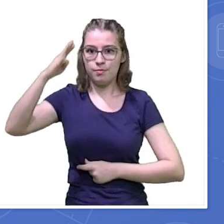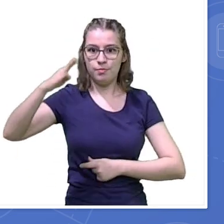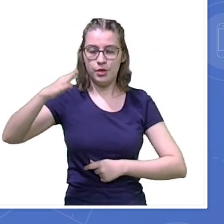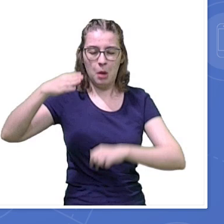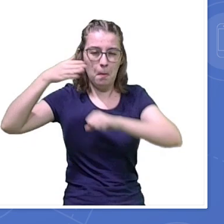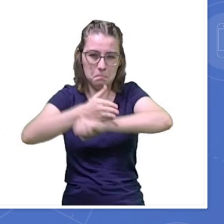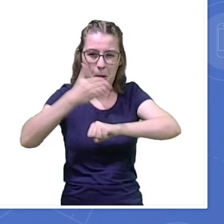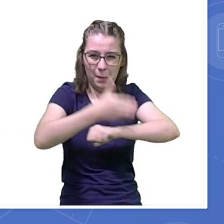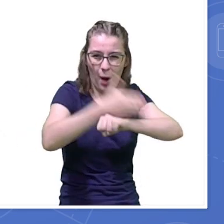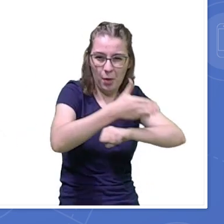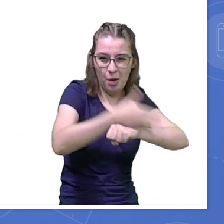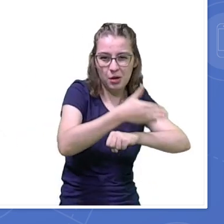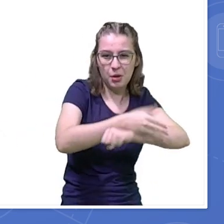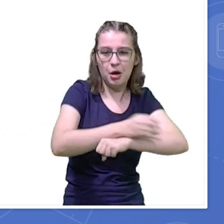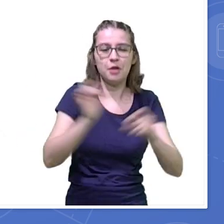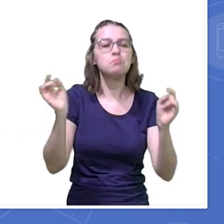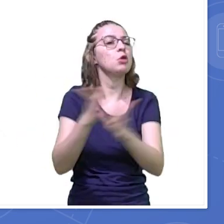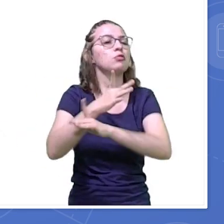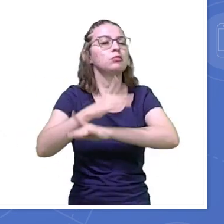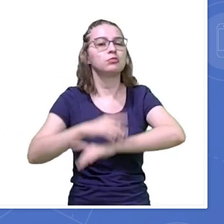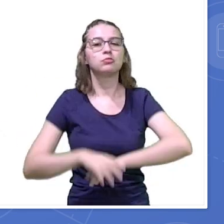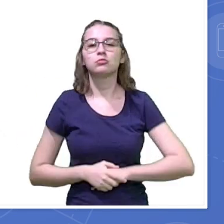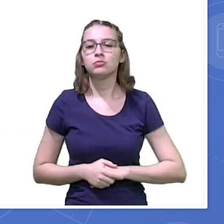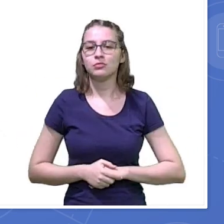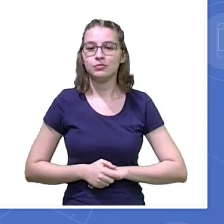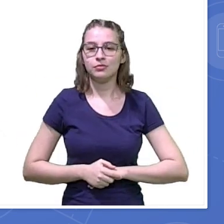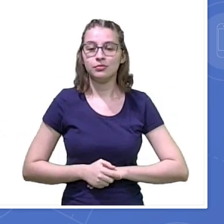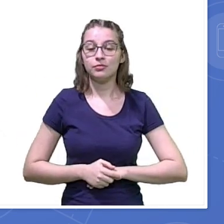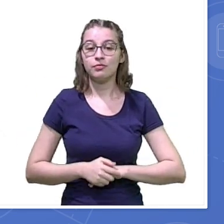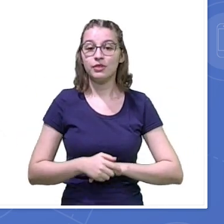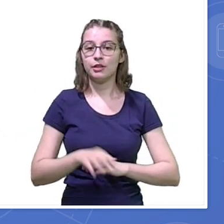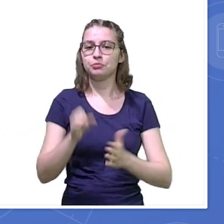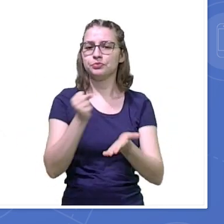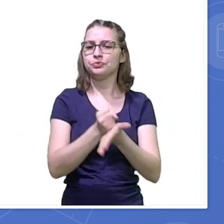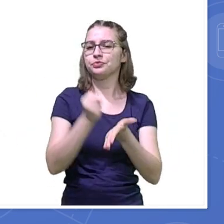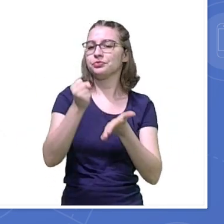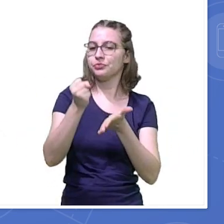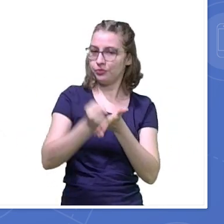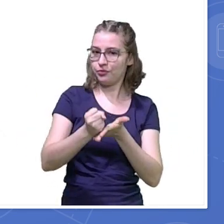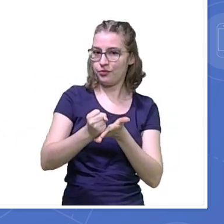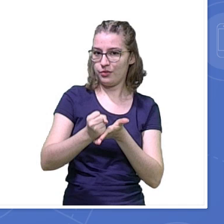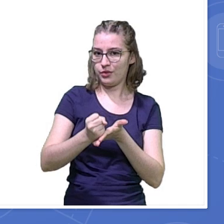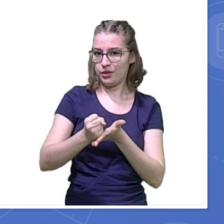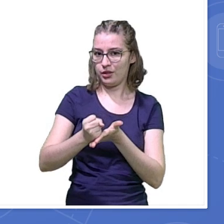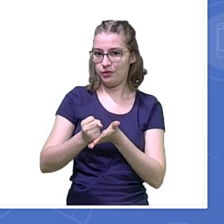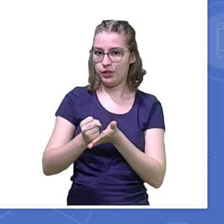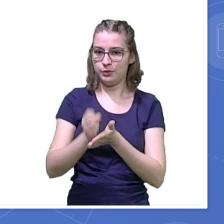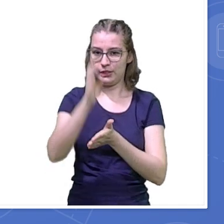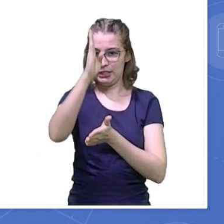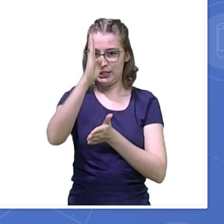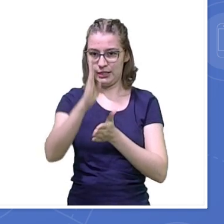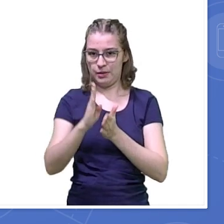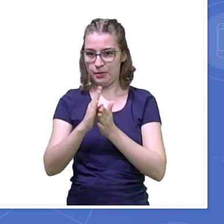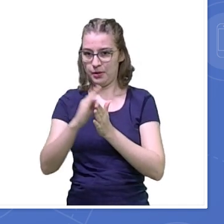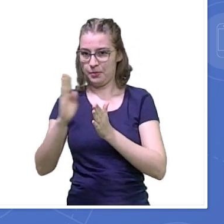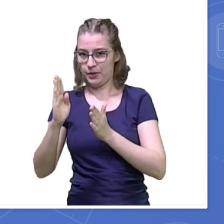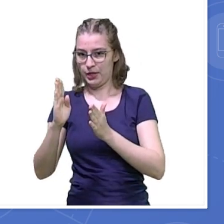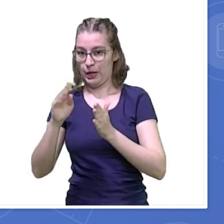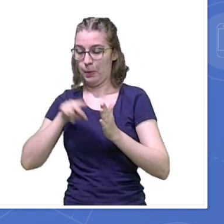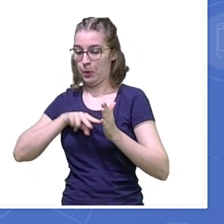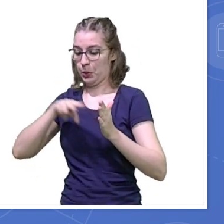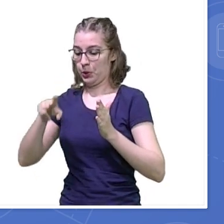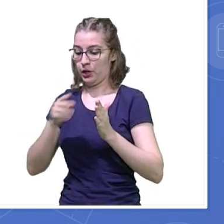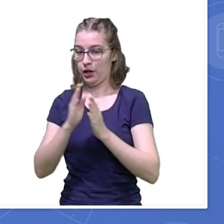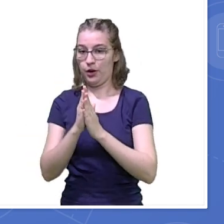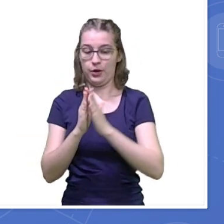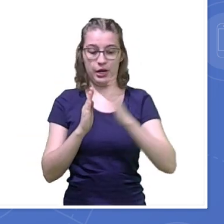aqui e pronto, né? Esse tratado que separava, né, dividia o que até então não